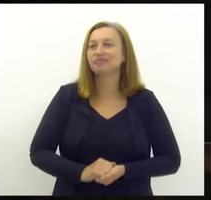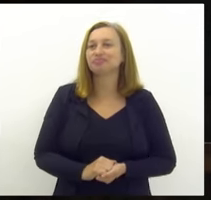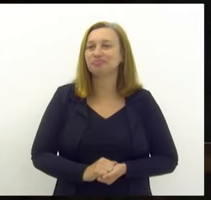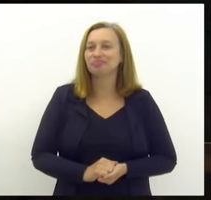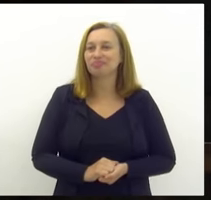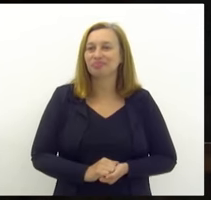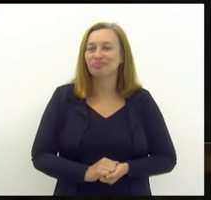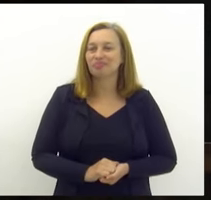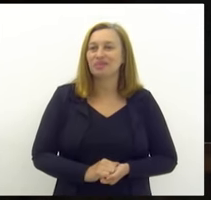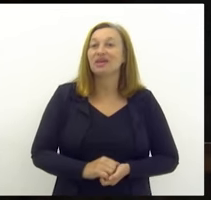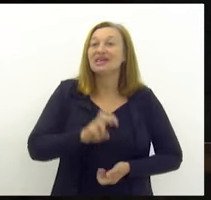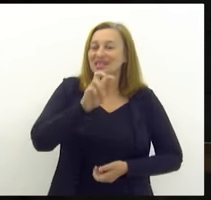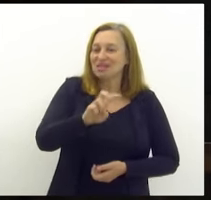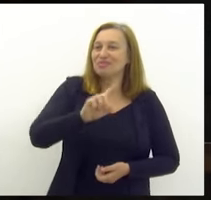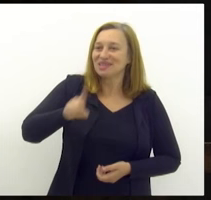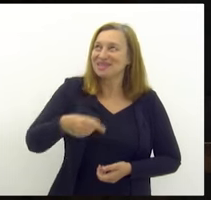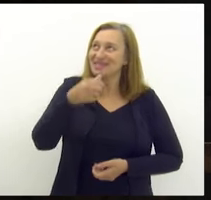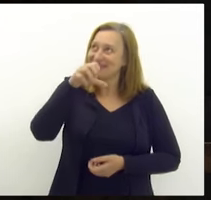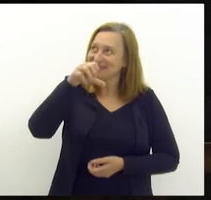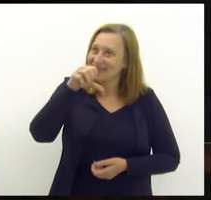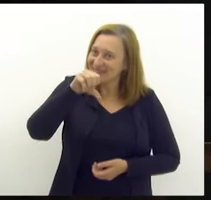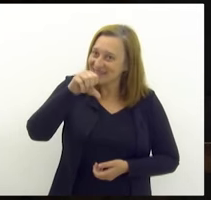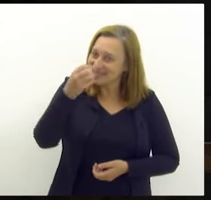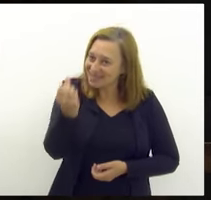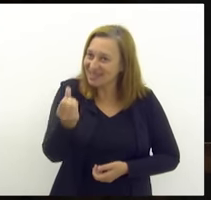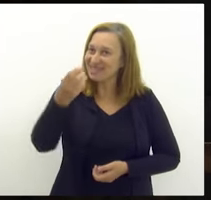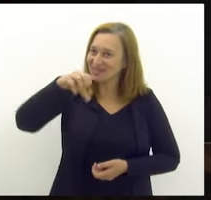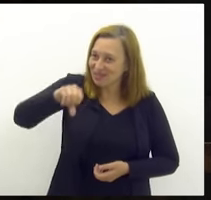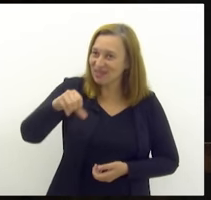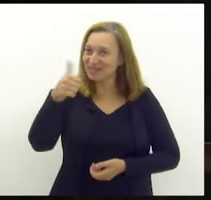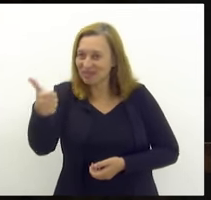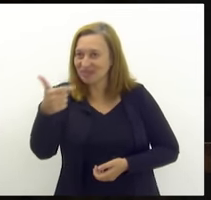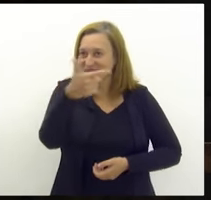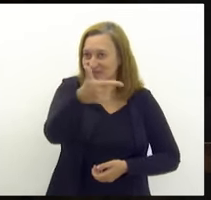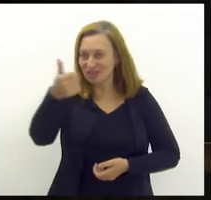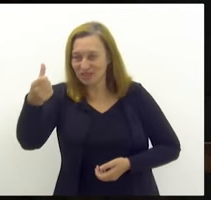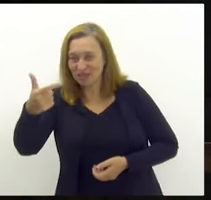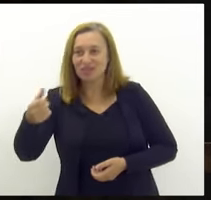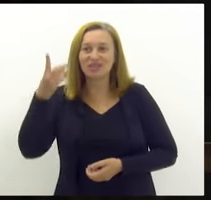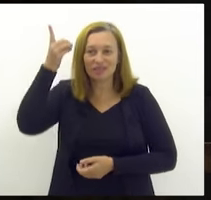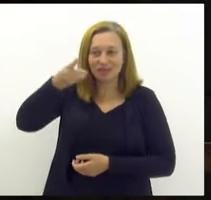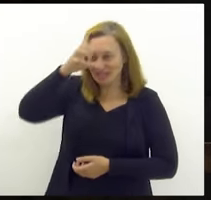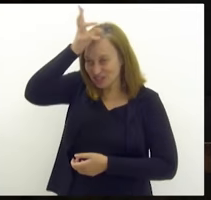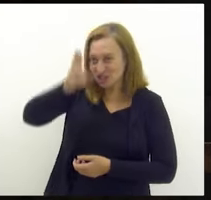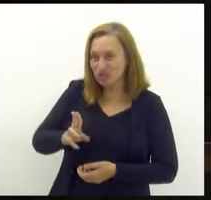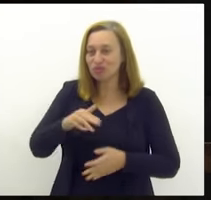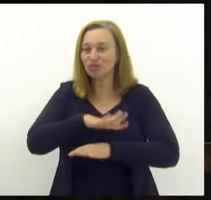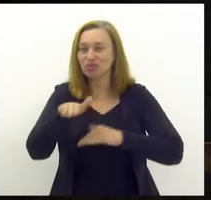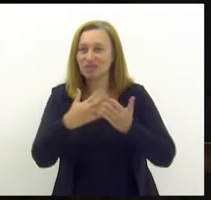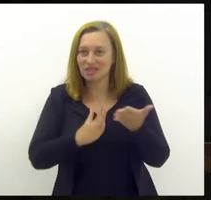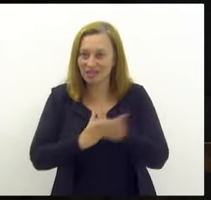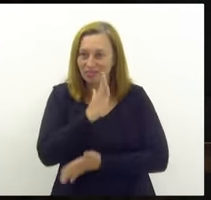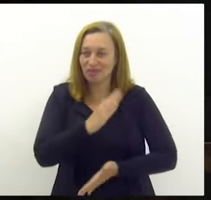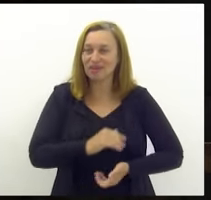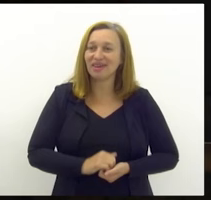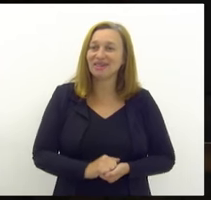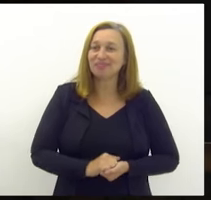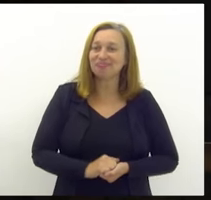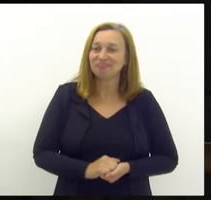aprovado 5691 de 22 deputada tiju senhores que aprovam permaneçam Como estão